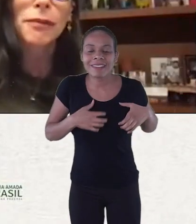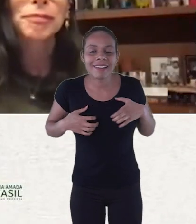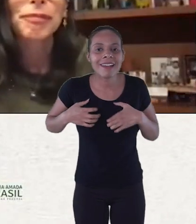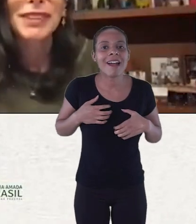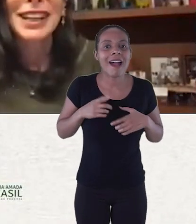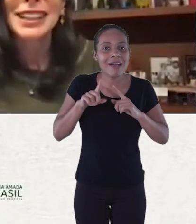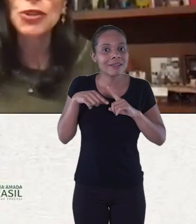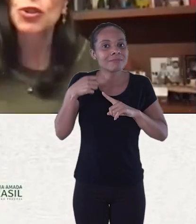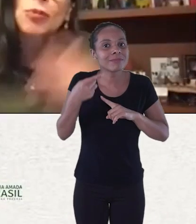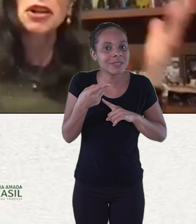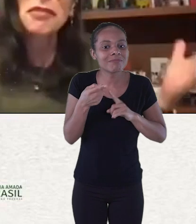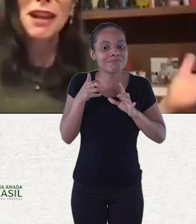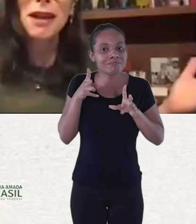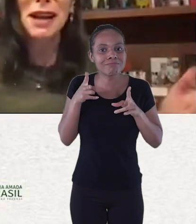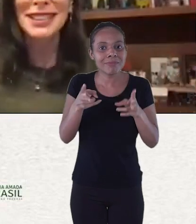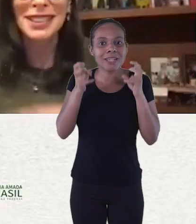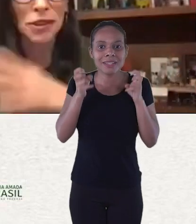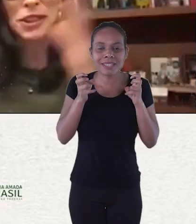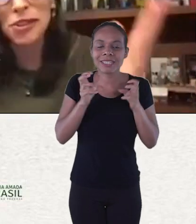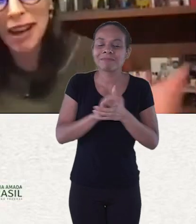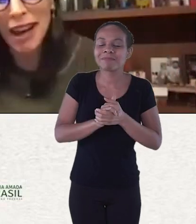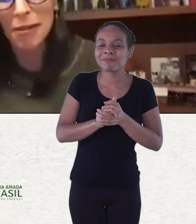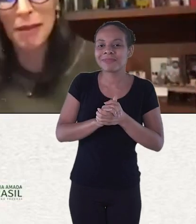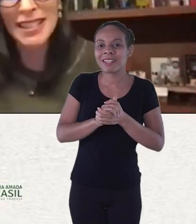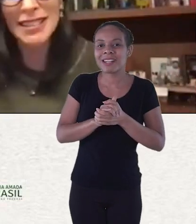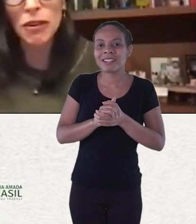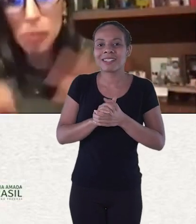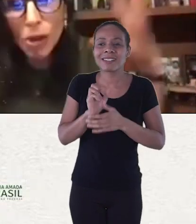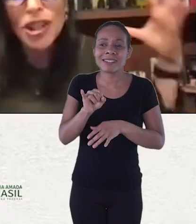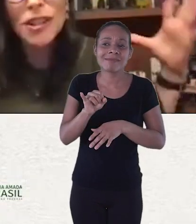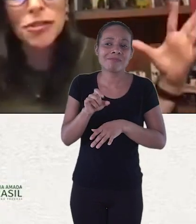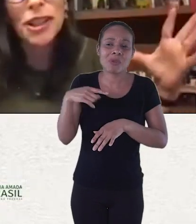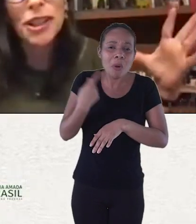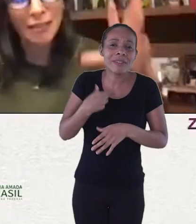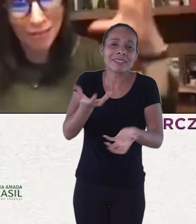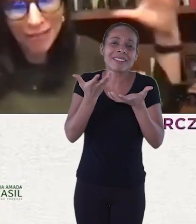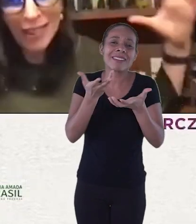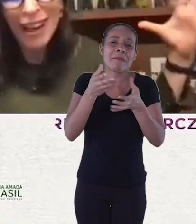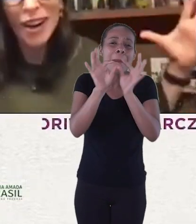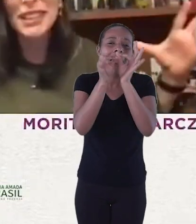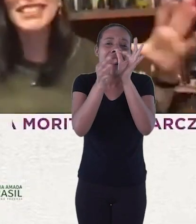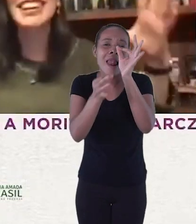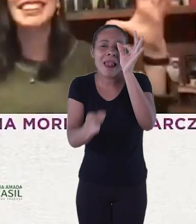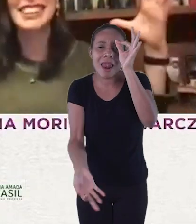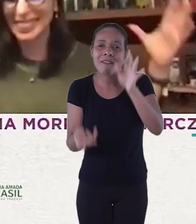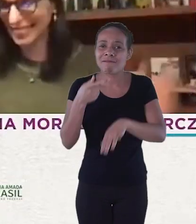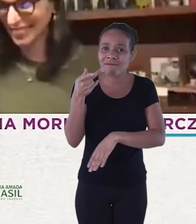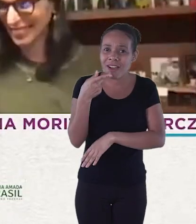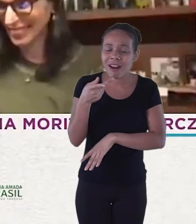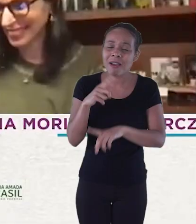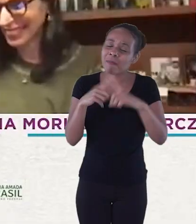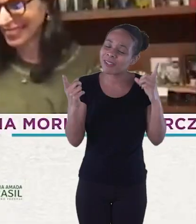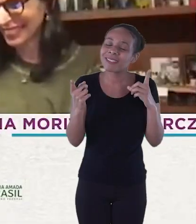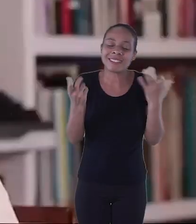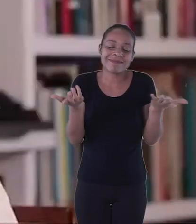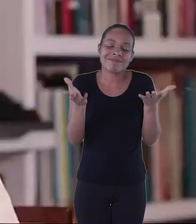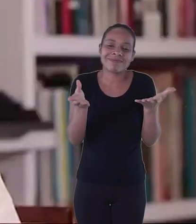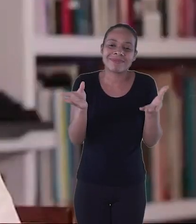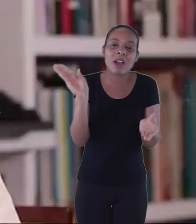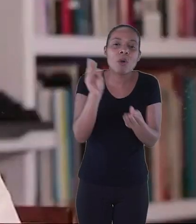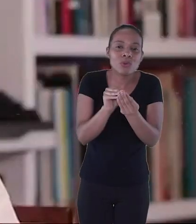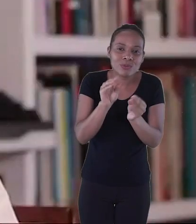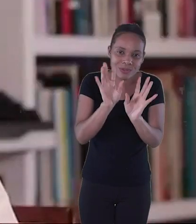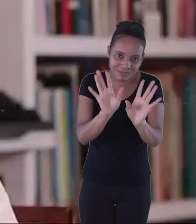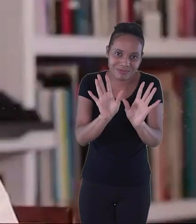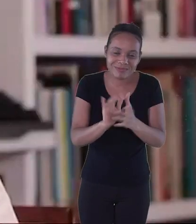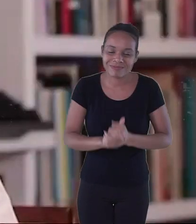Cachoeira. Então, e a gente não pode falar mais, senão a gente falava. Mas não, eu gostei desse momento, só contextualizando